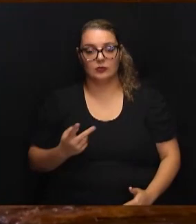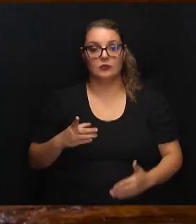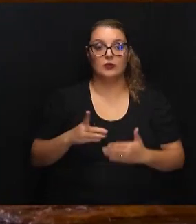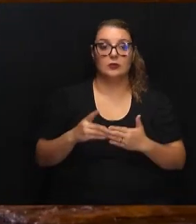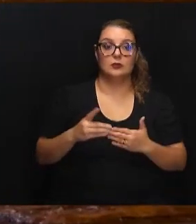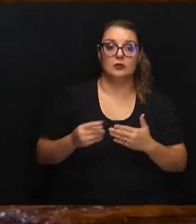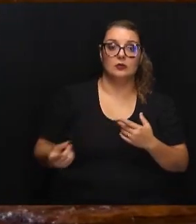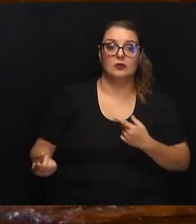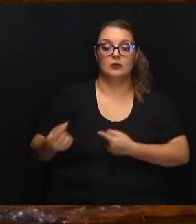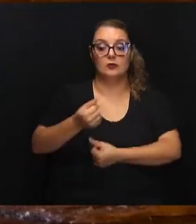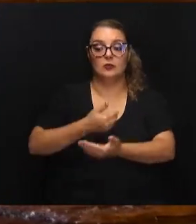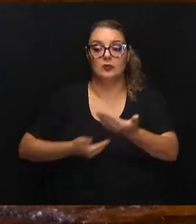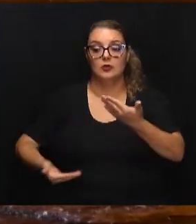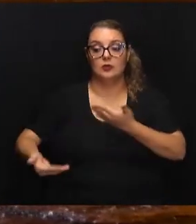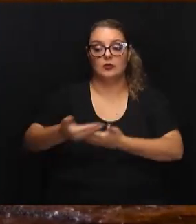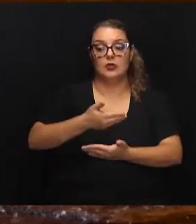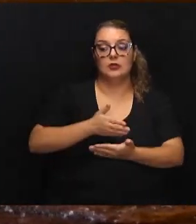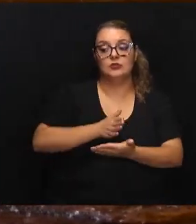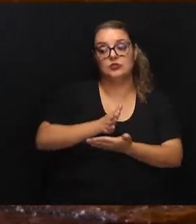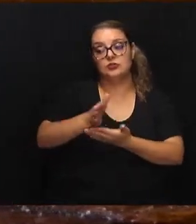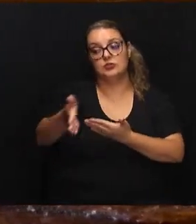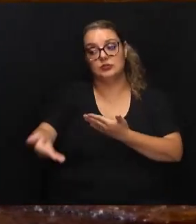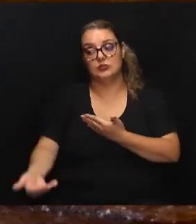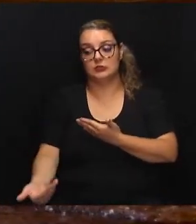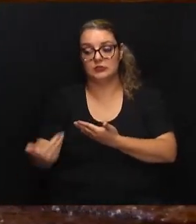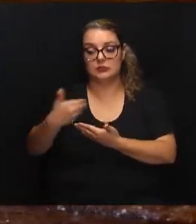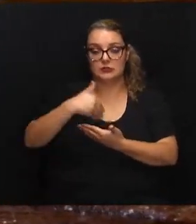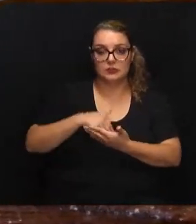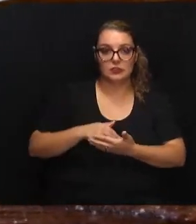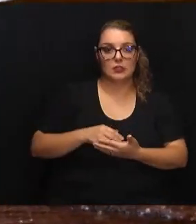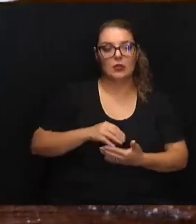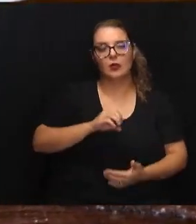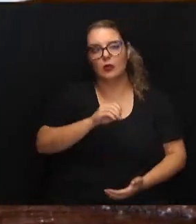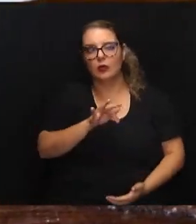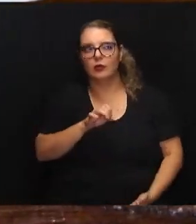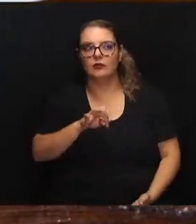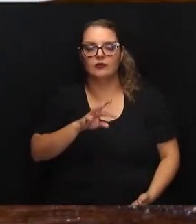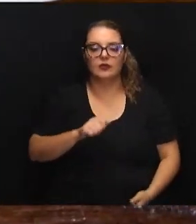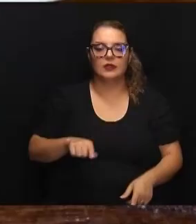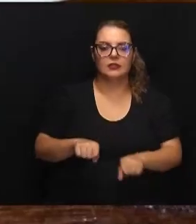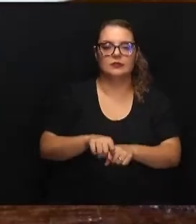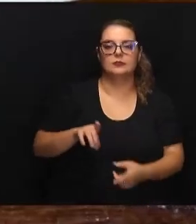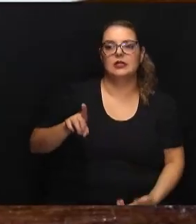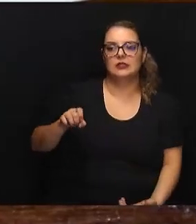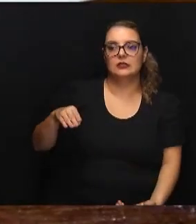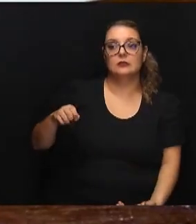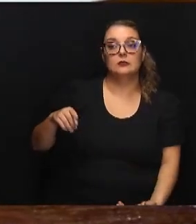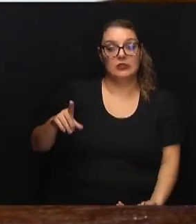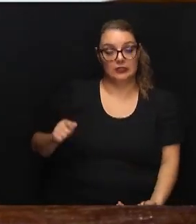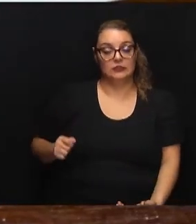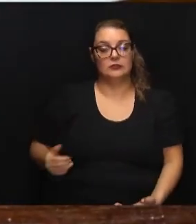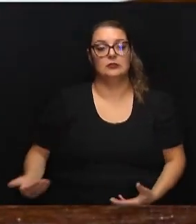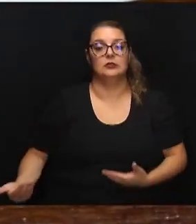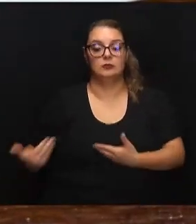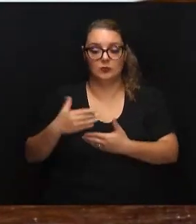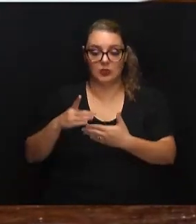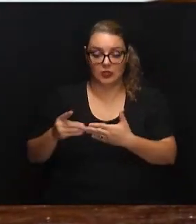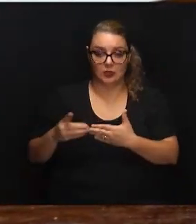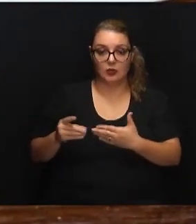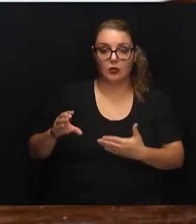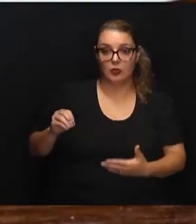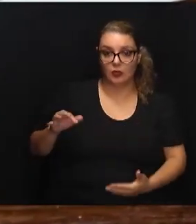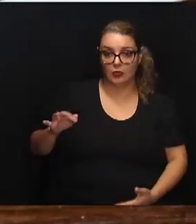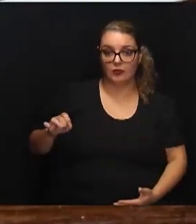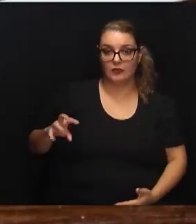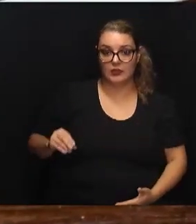de entrada e saída de dólar. Mais ou menos oferta e demanda. A entrada de dólar seria a oferta de dólar e a